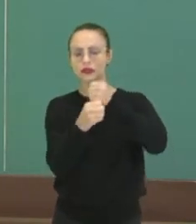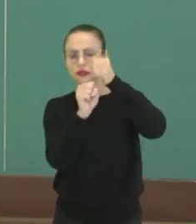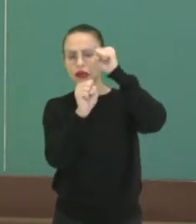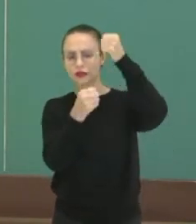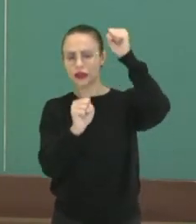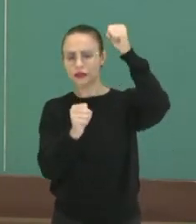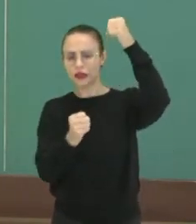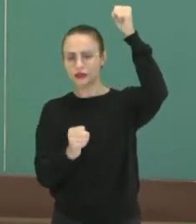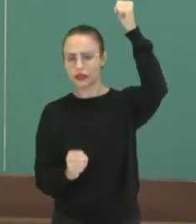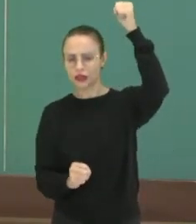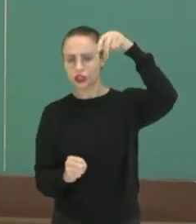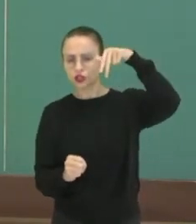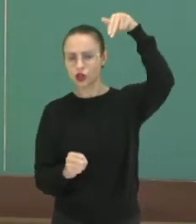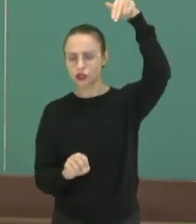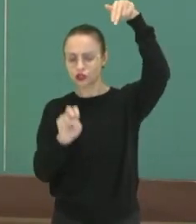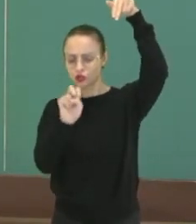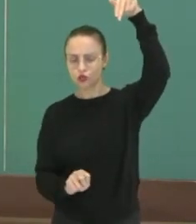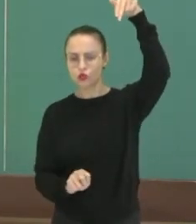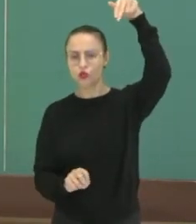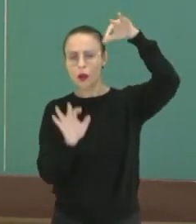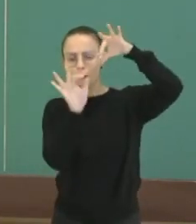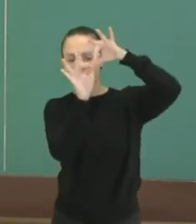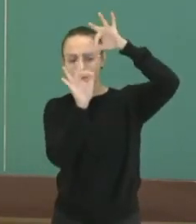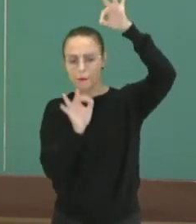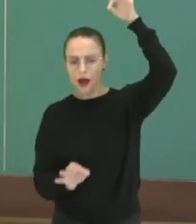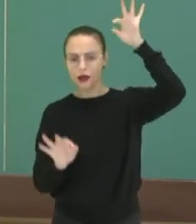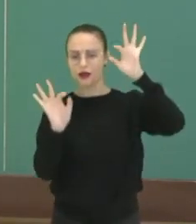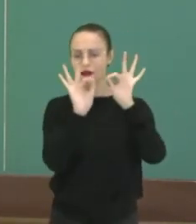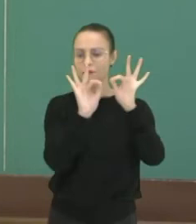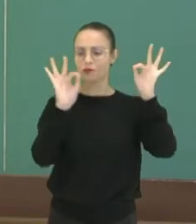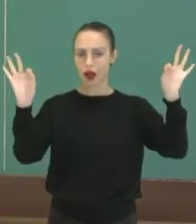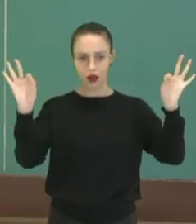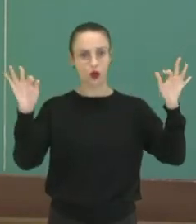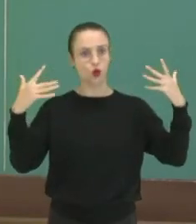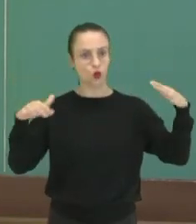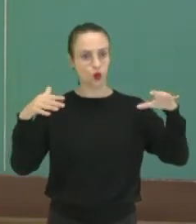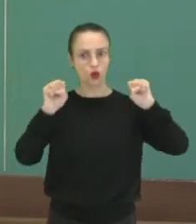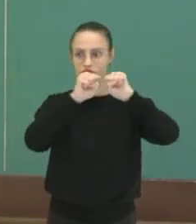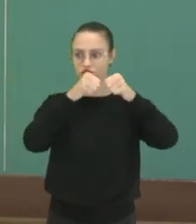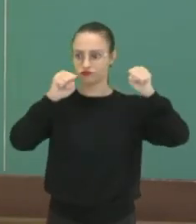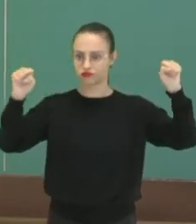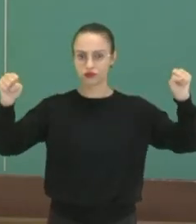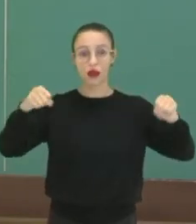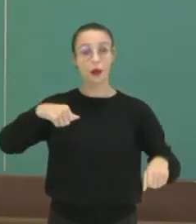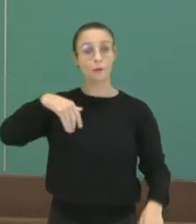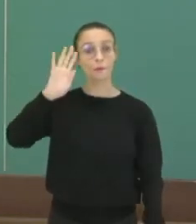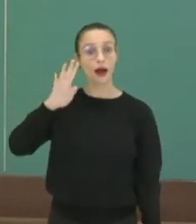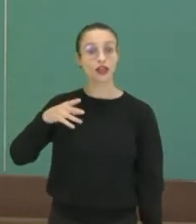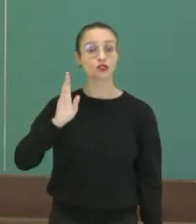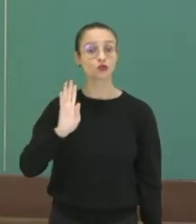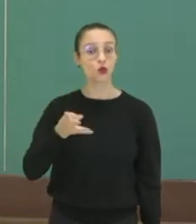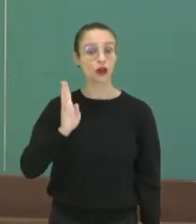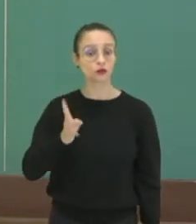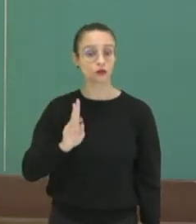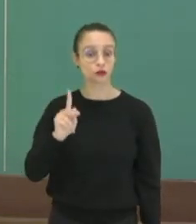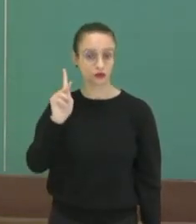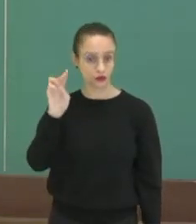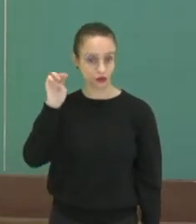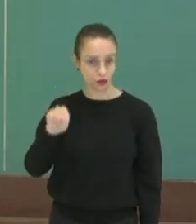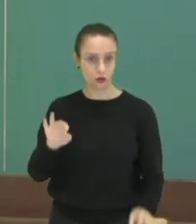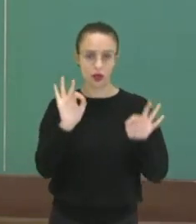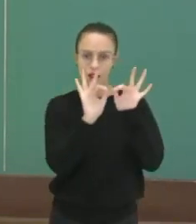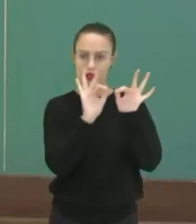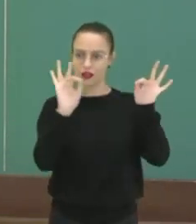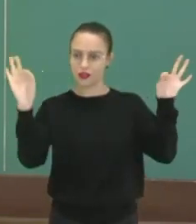extenso no sentido norte e sul e no sentido leste e oeste, é bastante, né? Mais de 4.000 quilômetros ali de